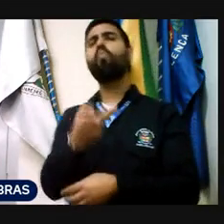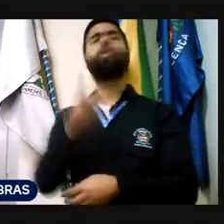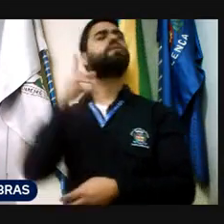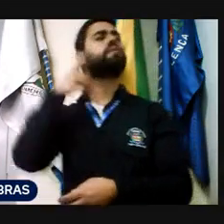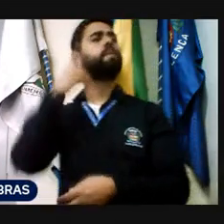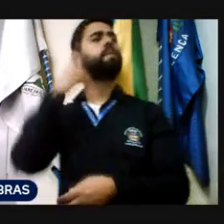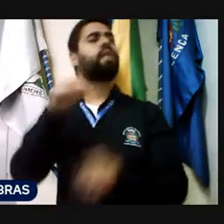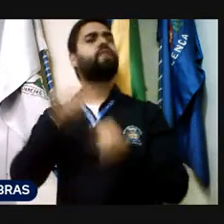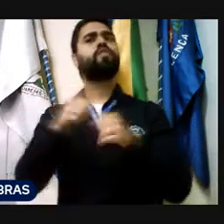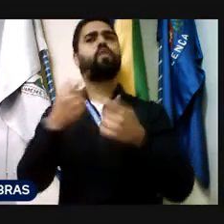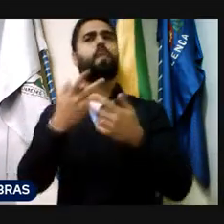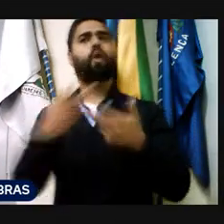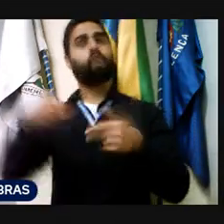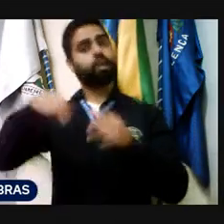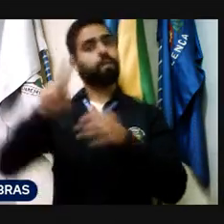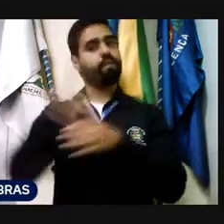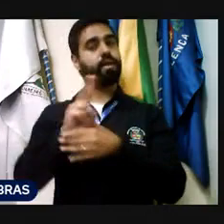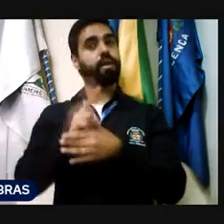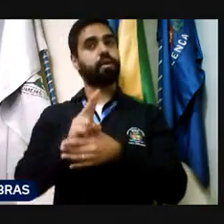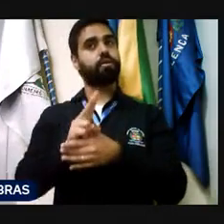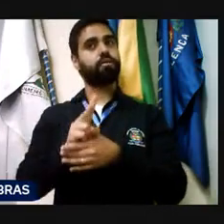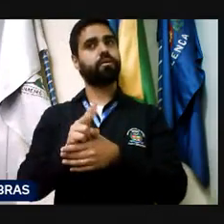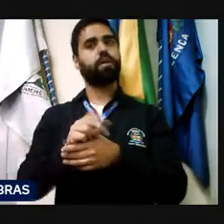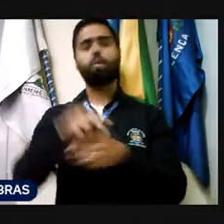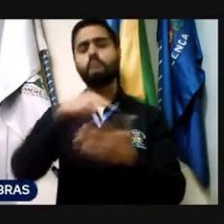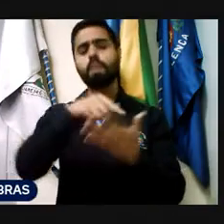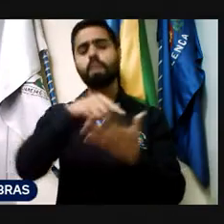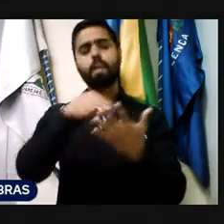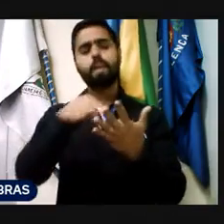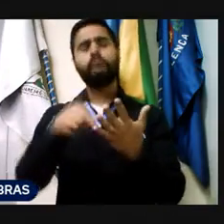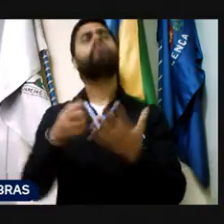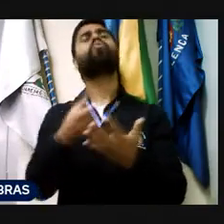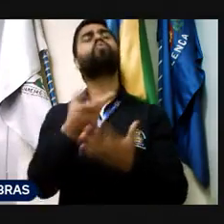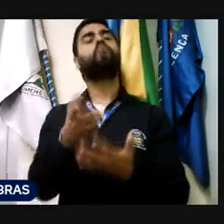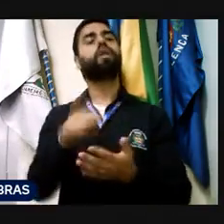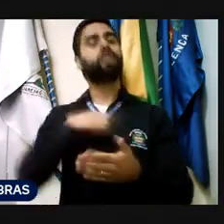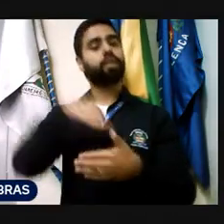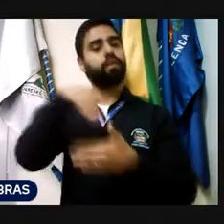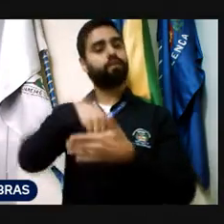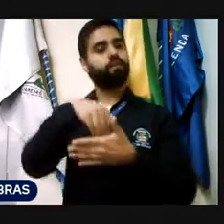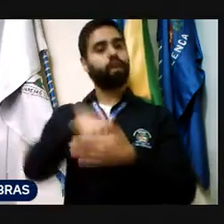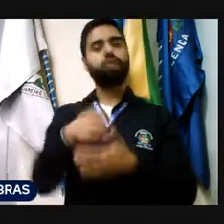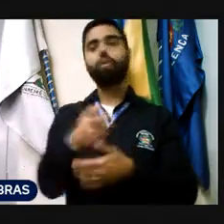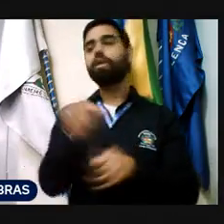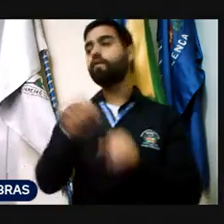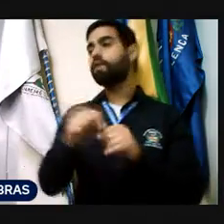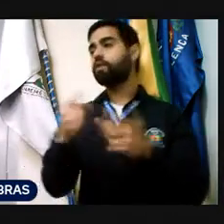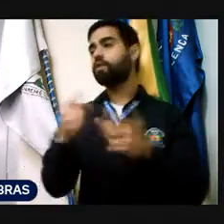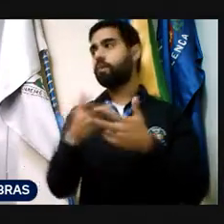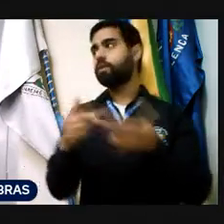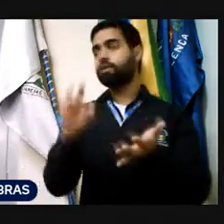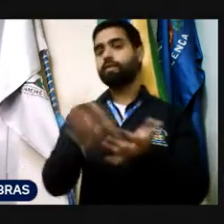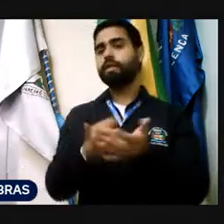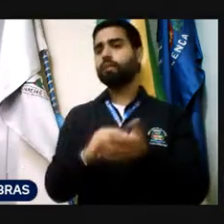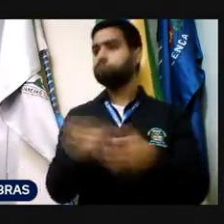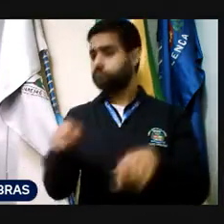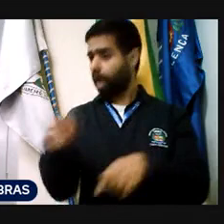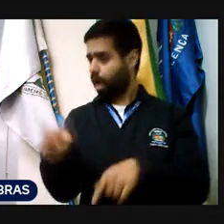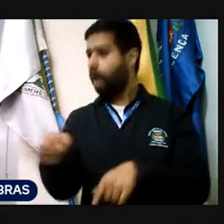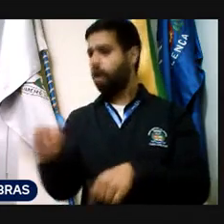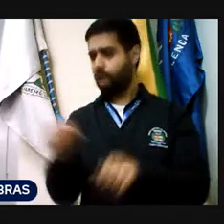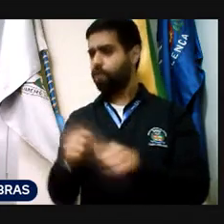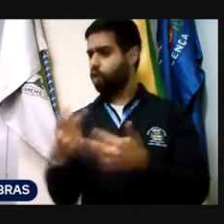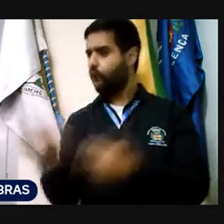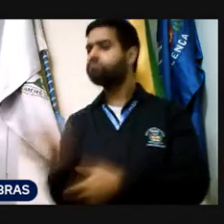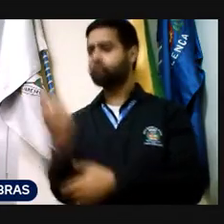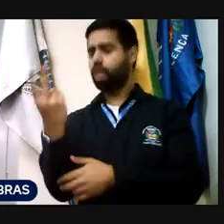que fez alguma coisa aqui para a nossa cidade? Tem que contar quantos teve voto, quantos que fizeram. Tem que valorizar quem faz. Não